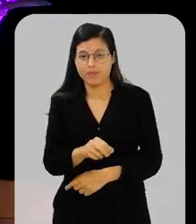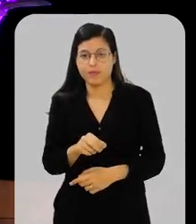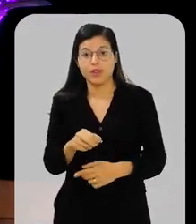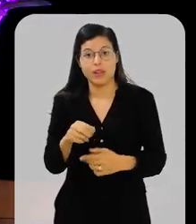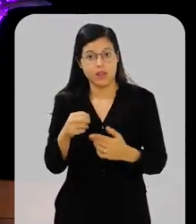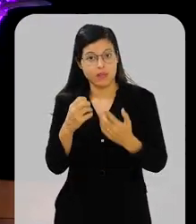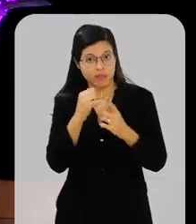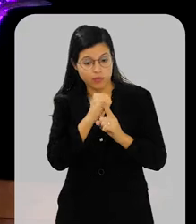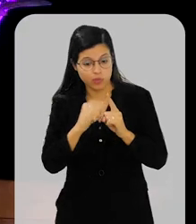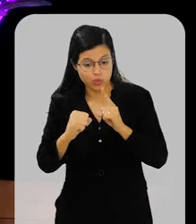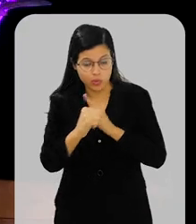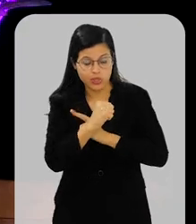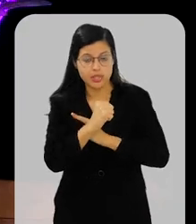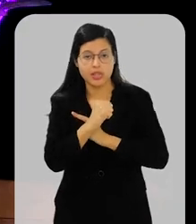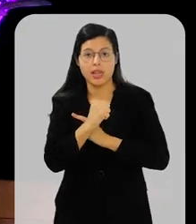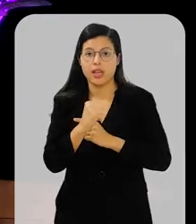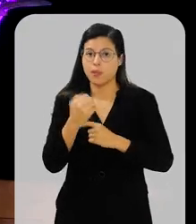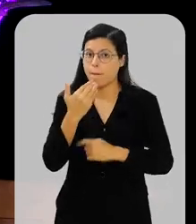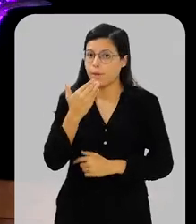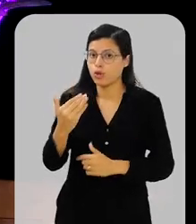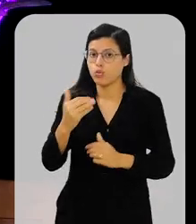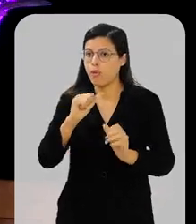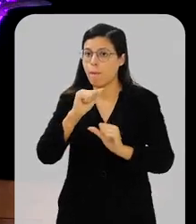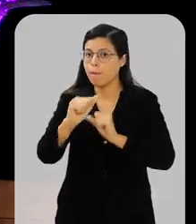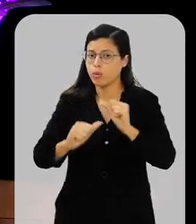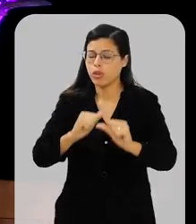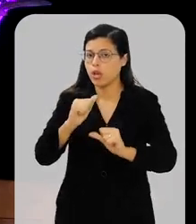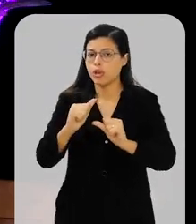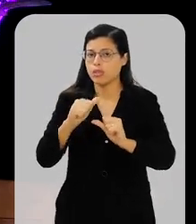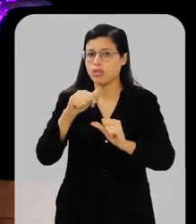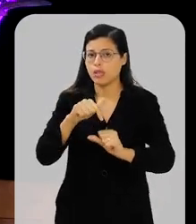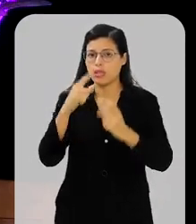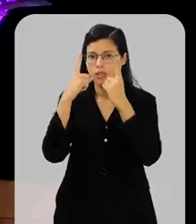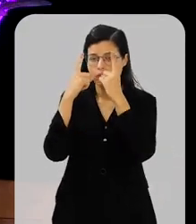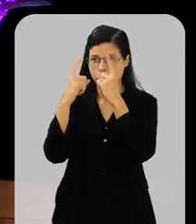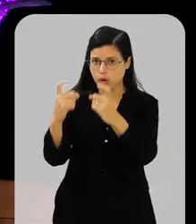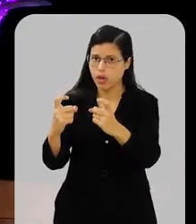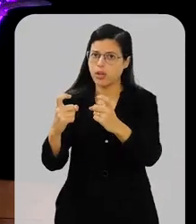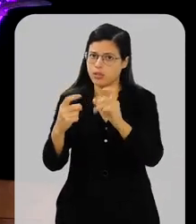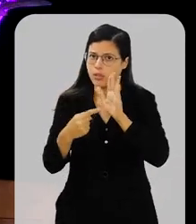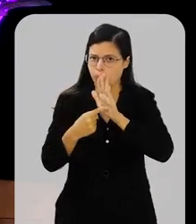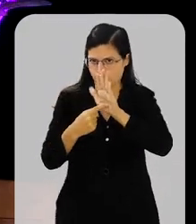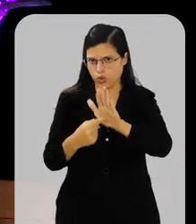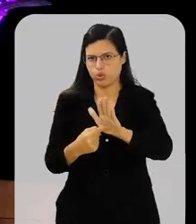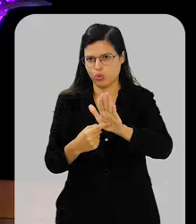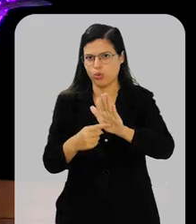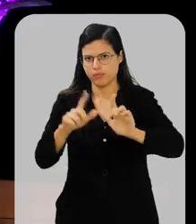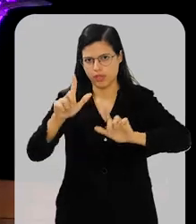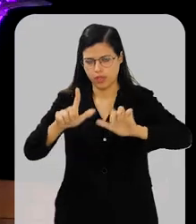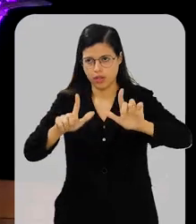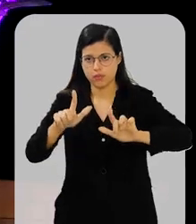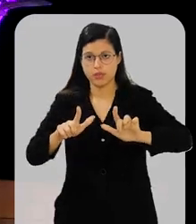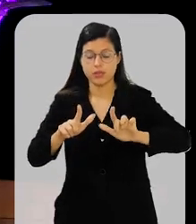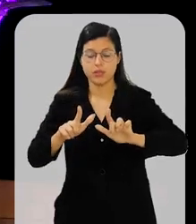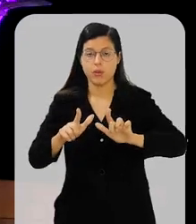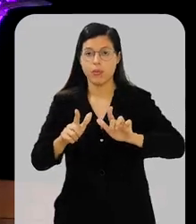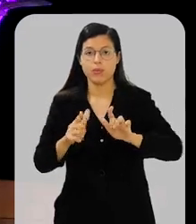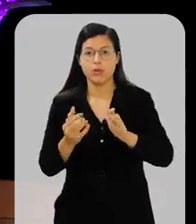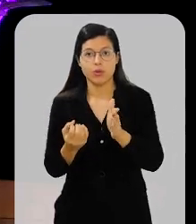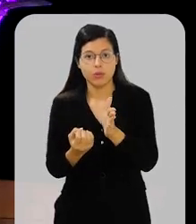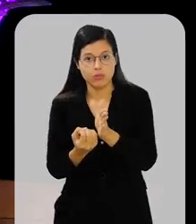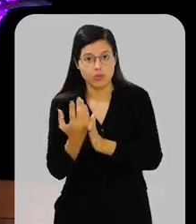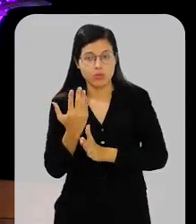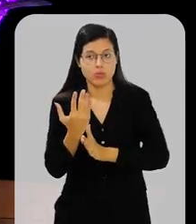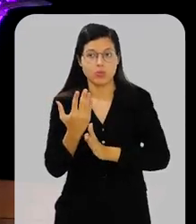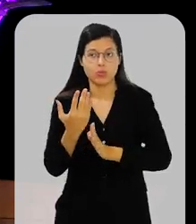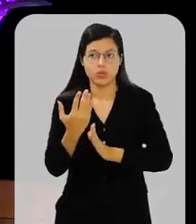sociedade clamou por uma mudança nesse aspecto de violência que foi ali retratado na novela.